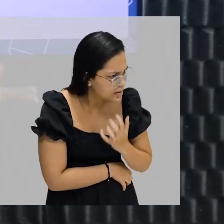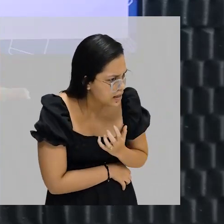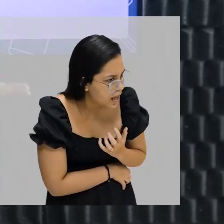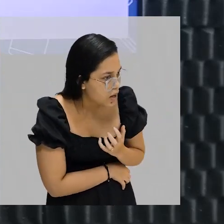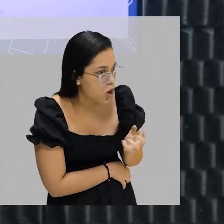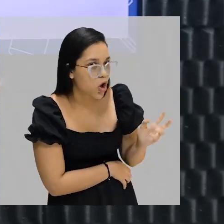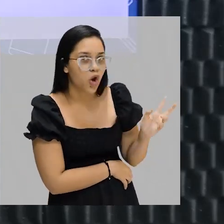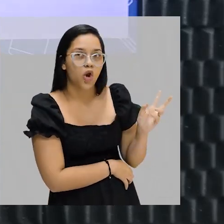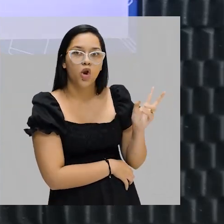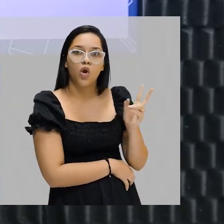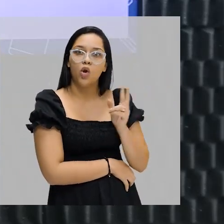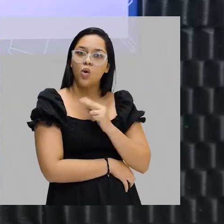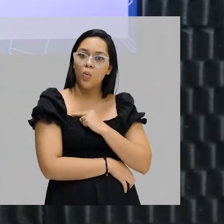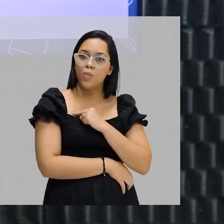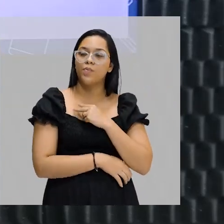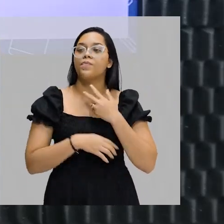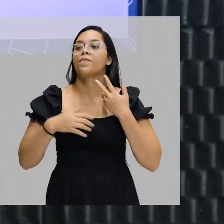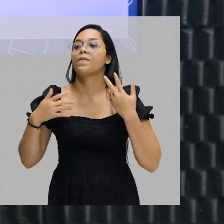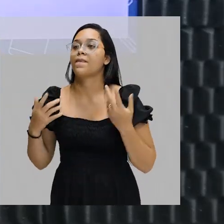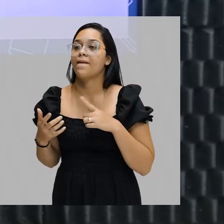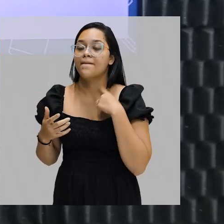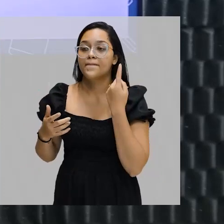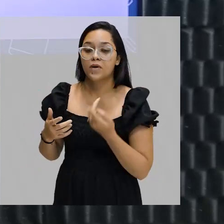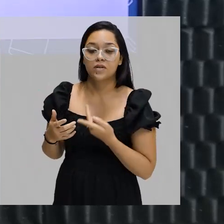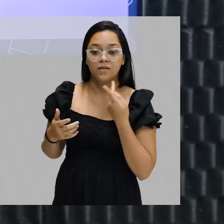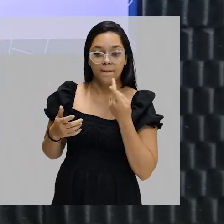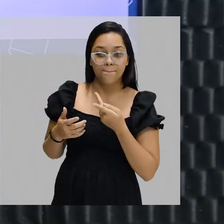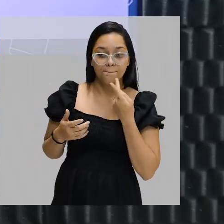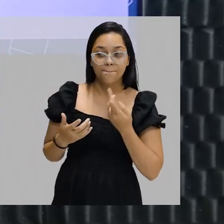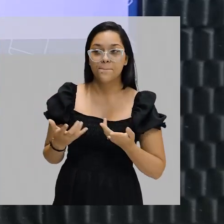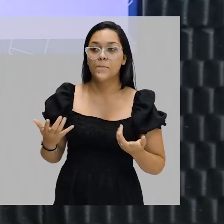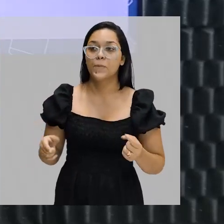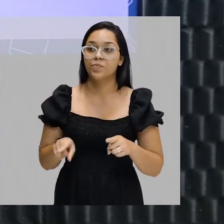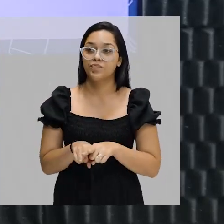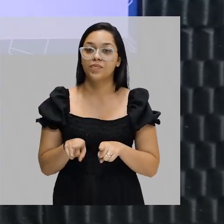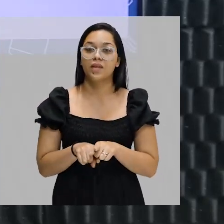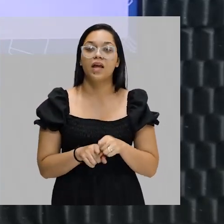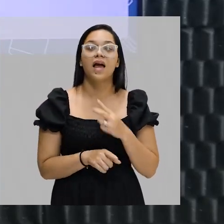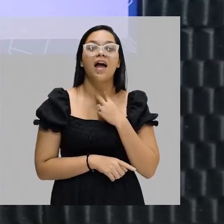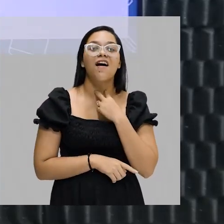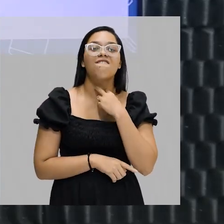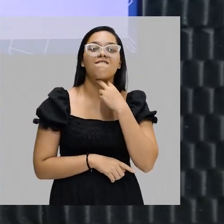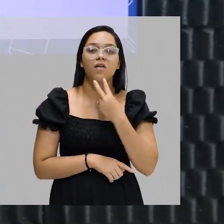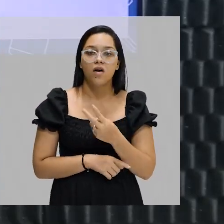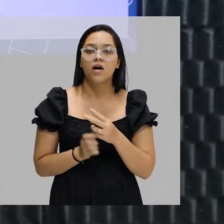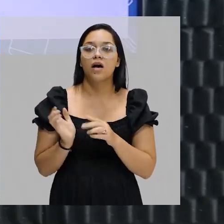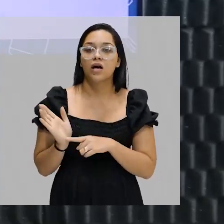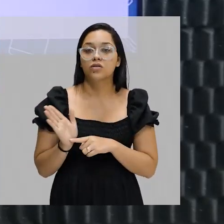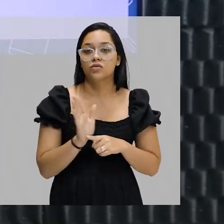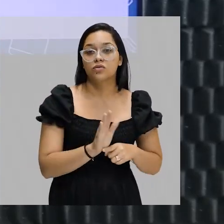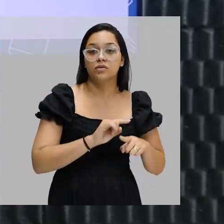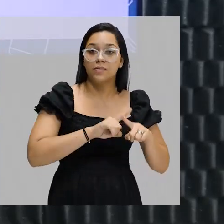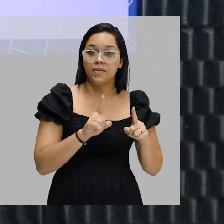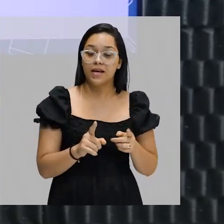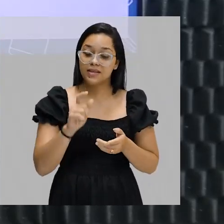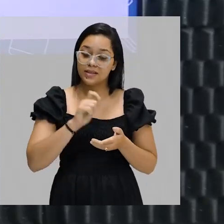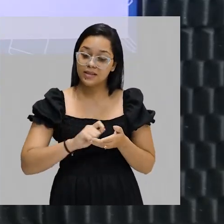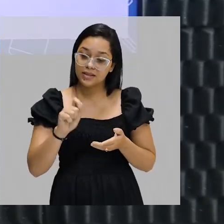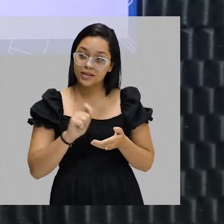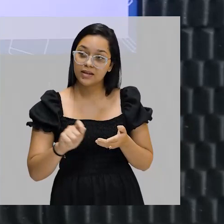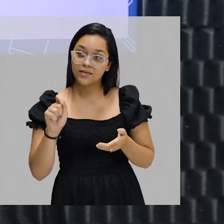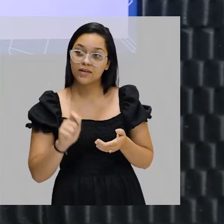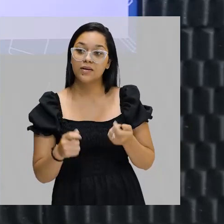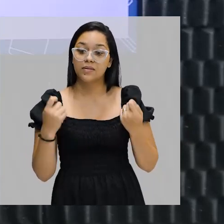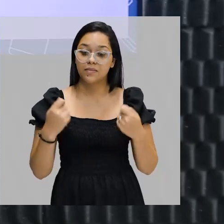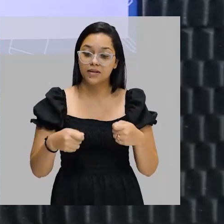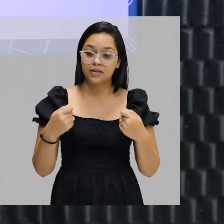Nossa quando nós falamos a entonação ajuda muito mas quando nós escrevemos aí